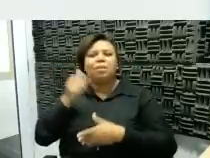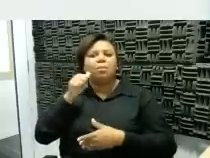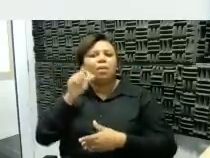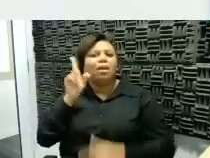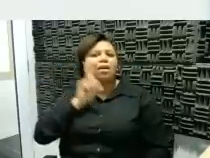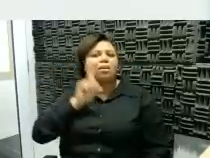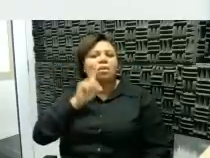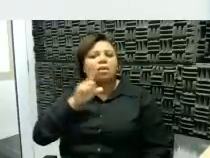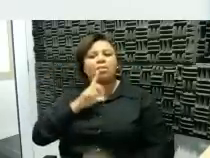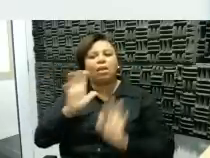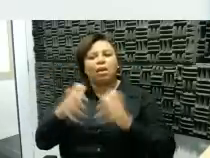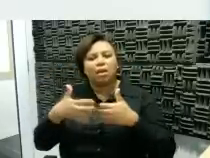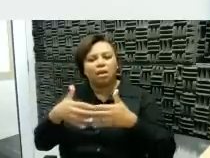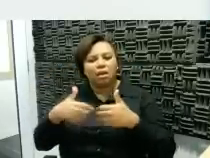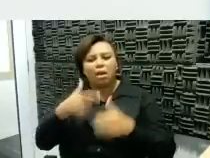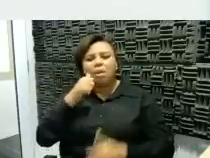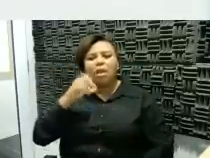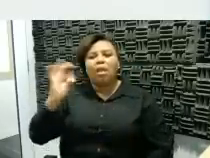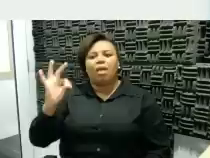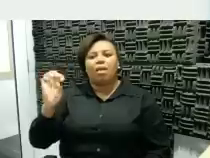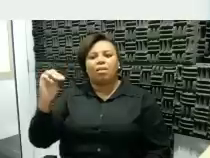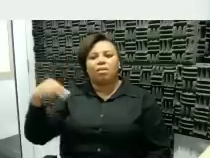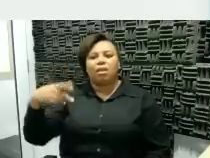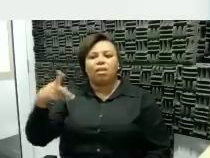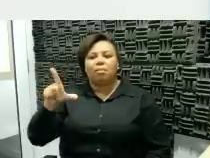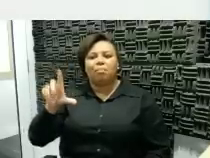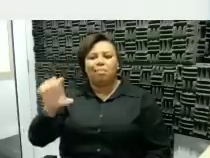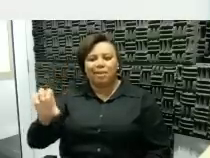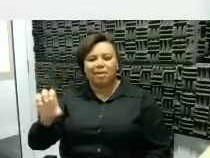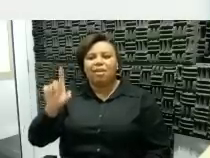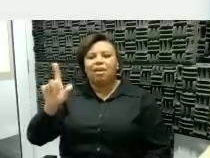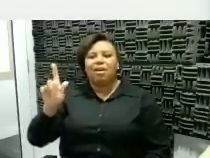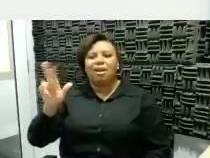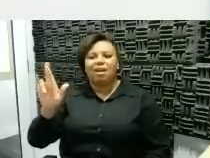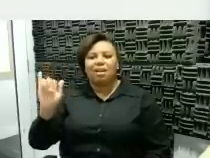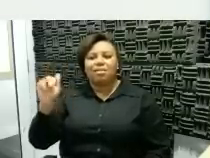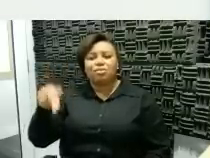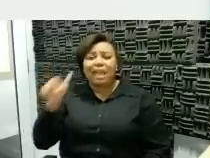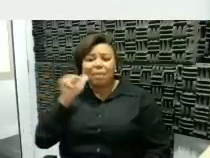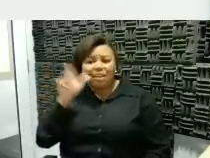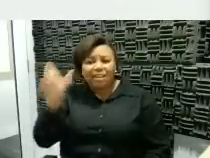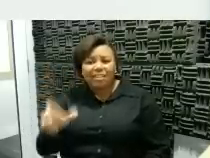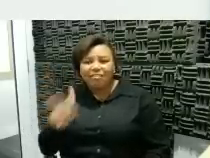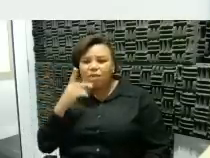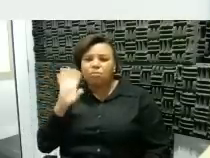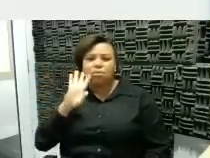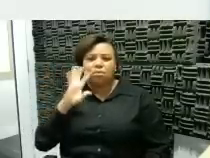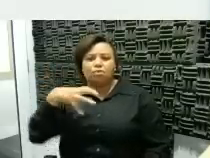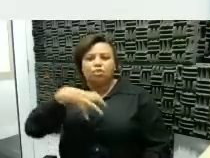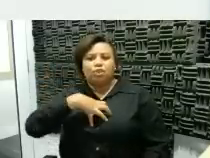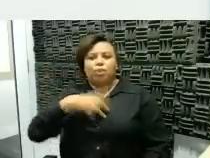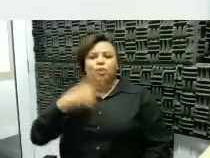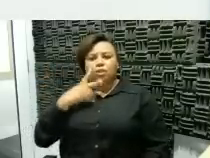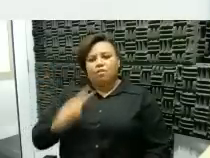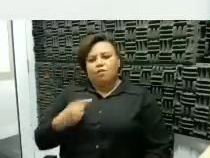legal né E ela fala que nós na verdade temos outro jeito de estar no mundo né Nós temos cérebros